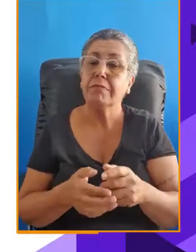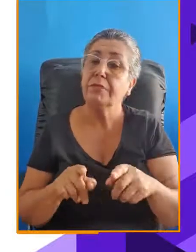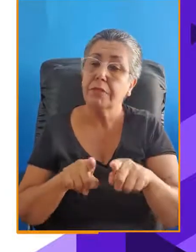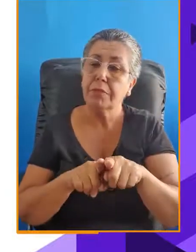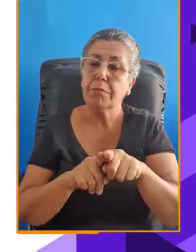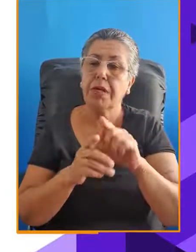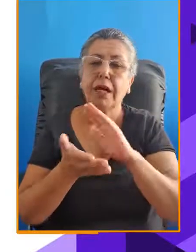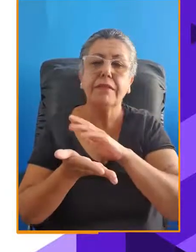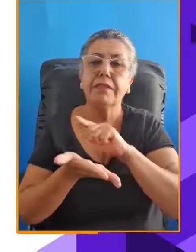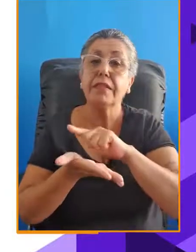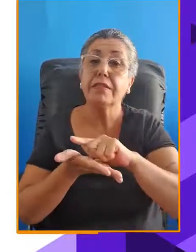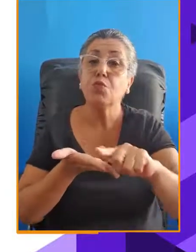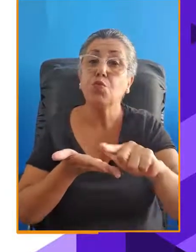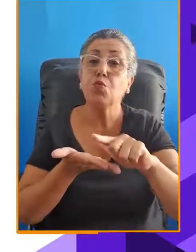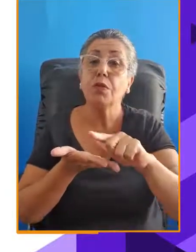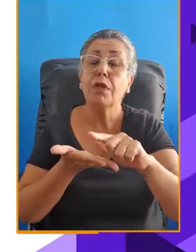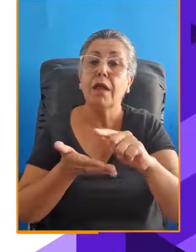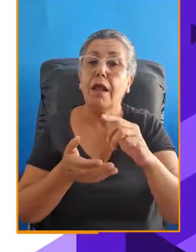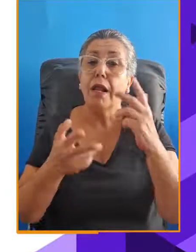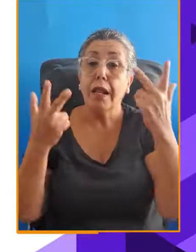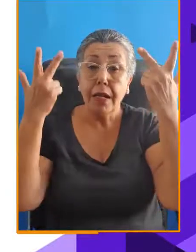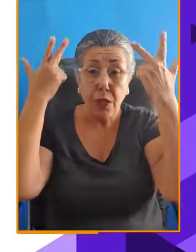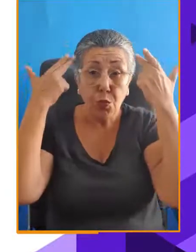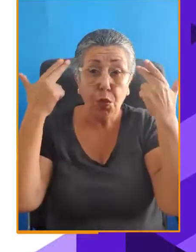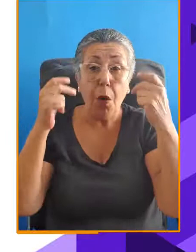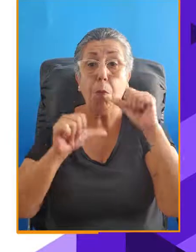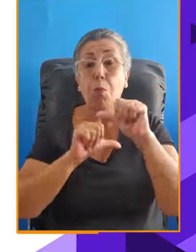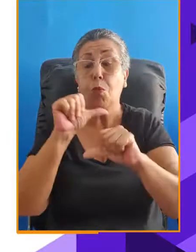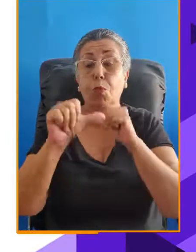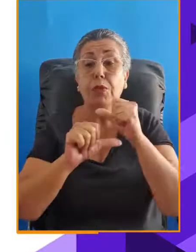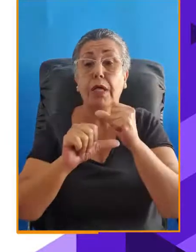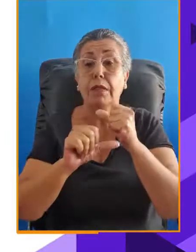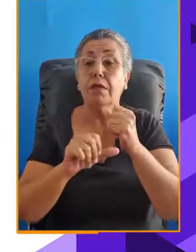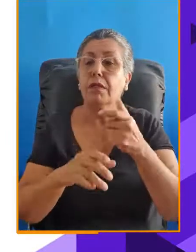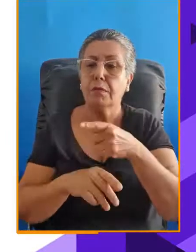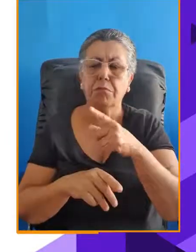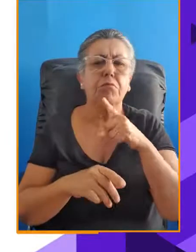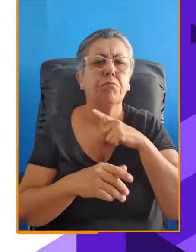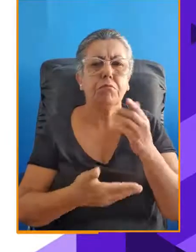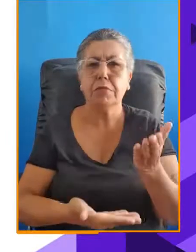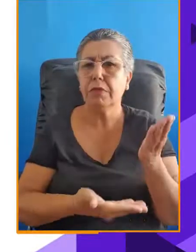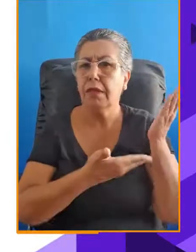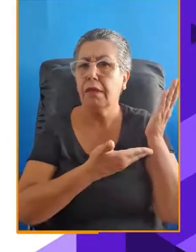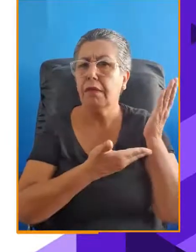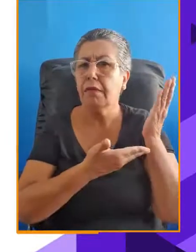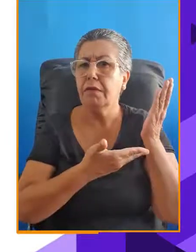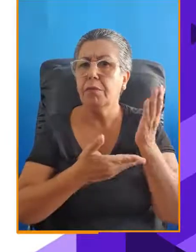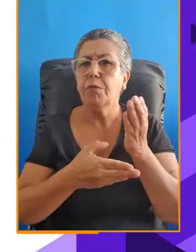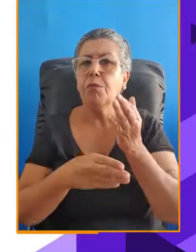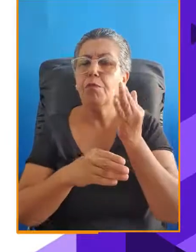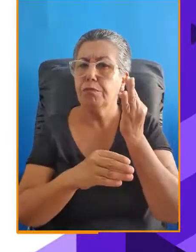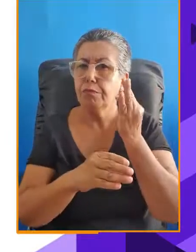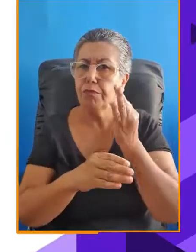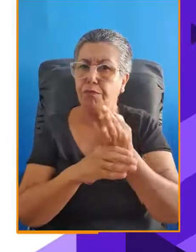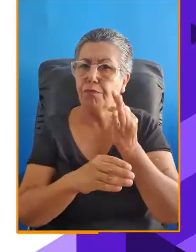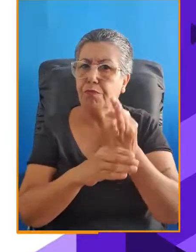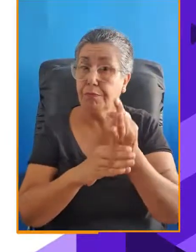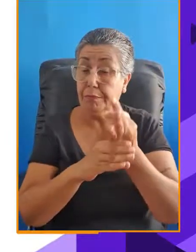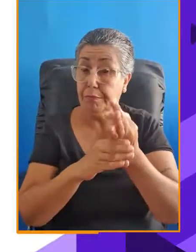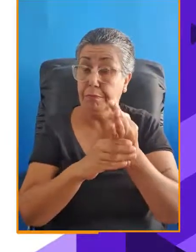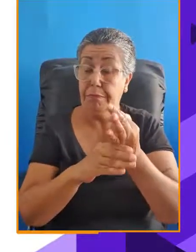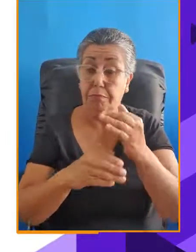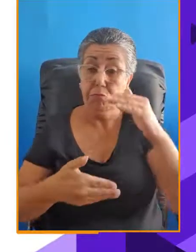Temos a textura natural modificada, que são as texturas naturais. Aqui nós temos na tela o exemplo